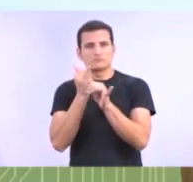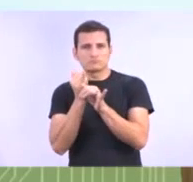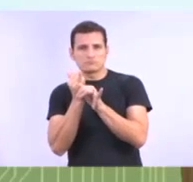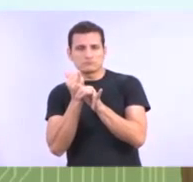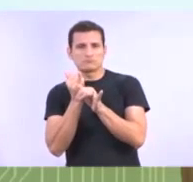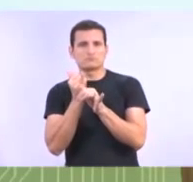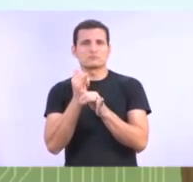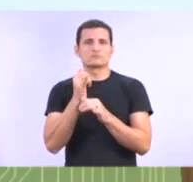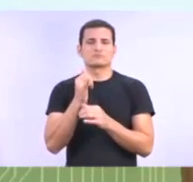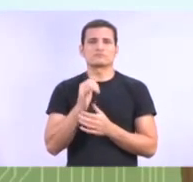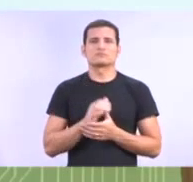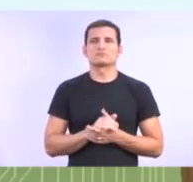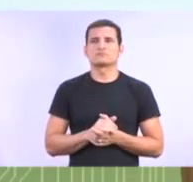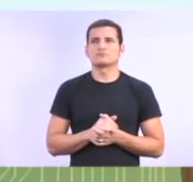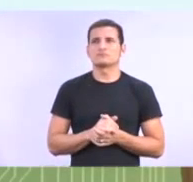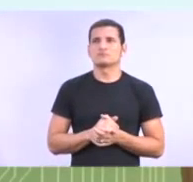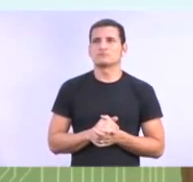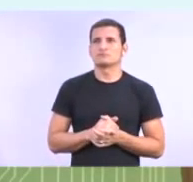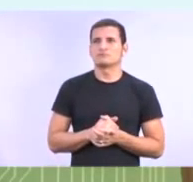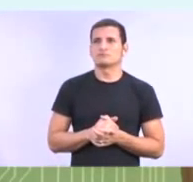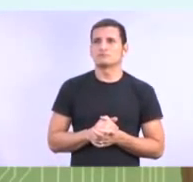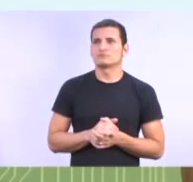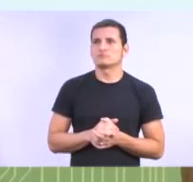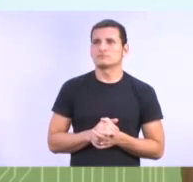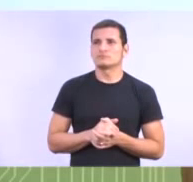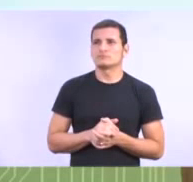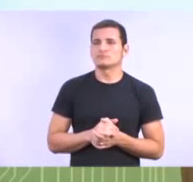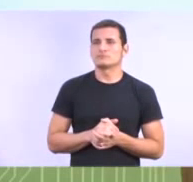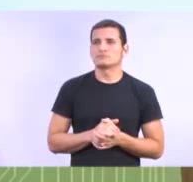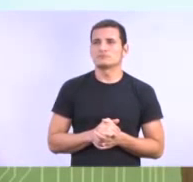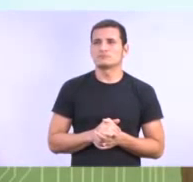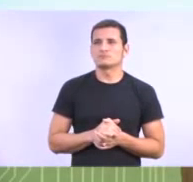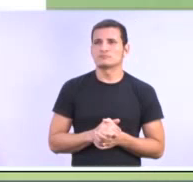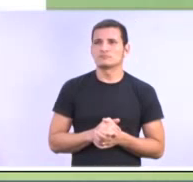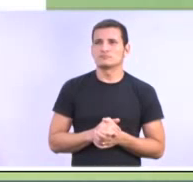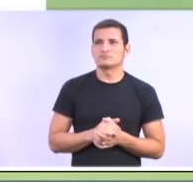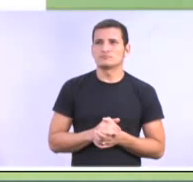a comunicação, ok? Vamos para o próximo.